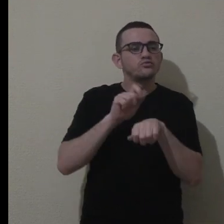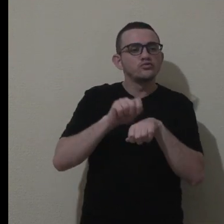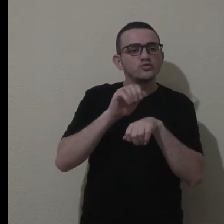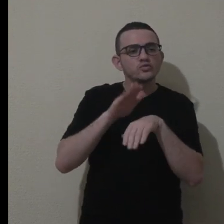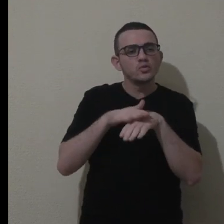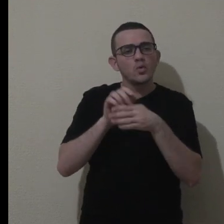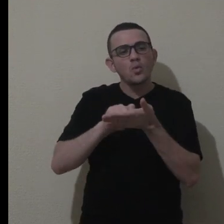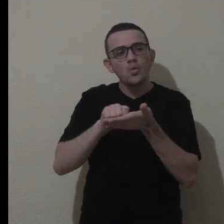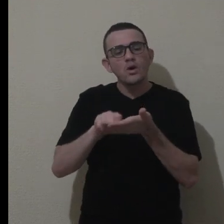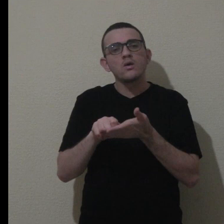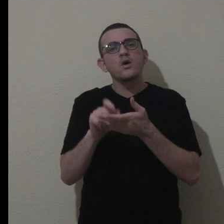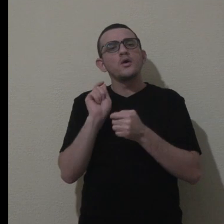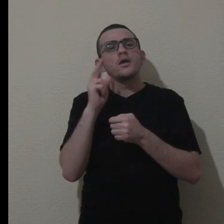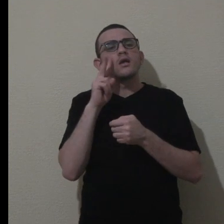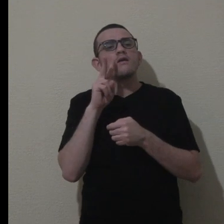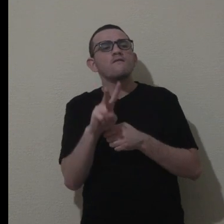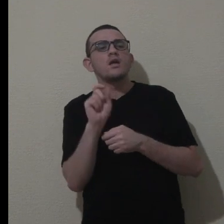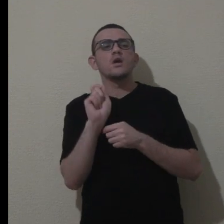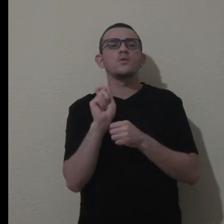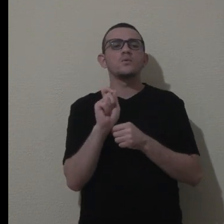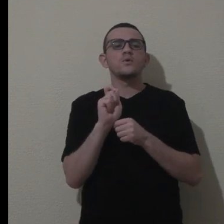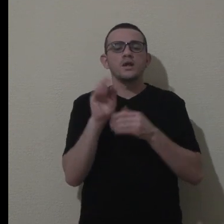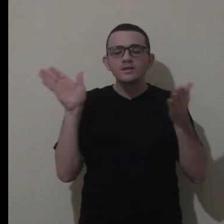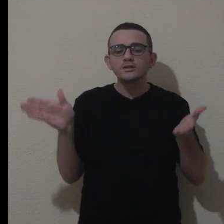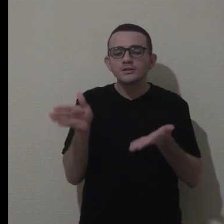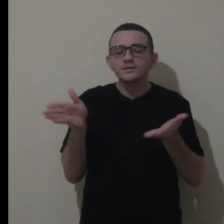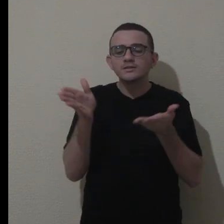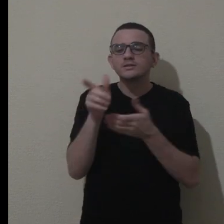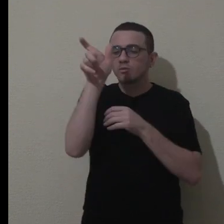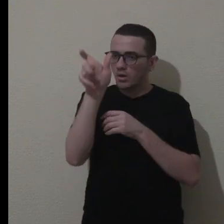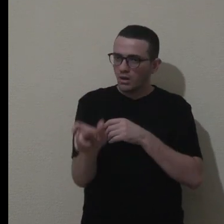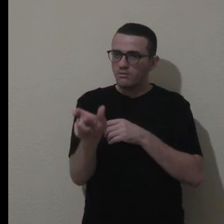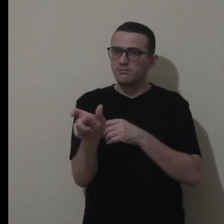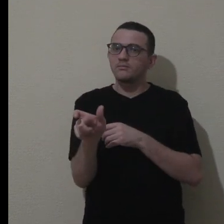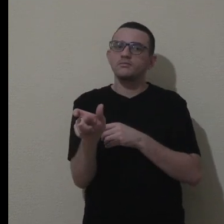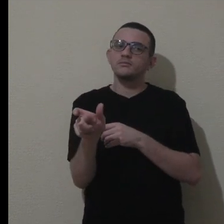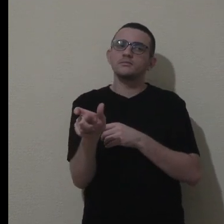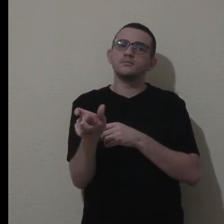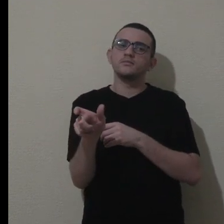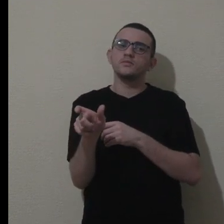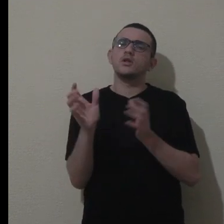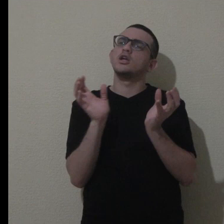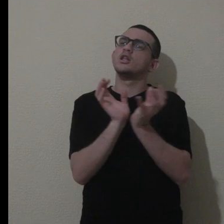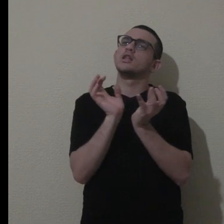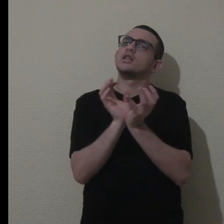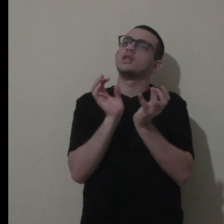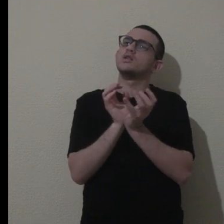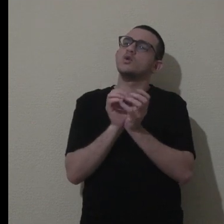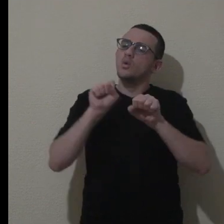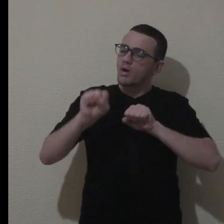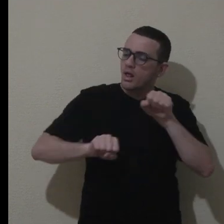frente e que viram que se a gente estimular as pessoas, que nesse grupo